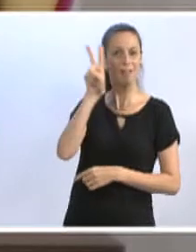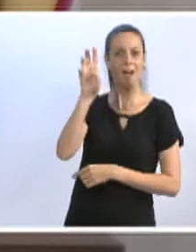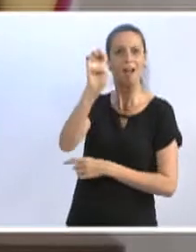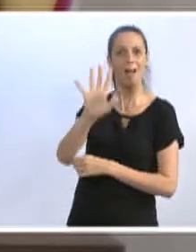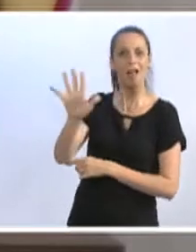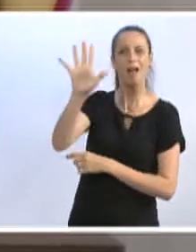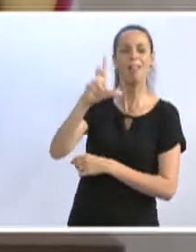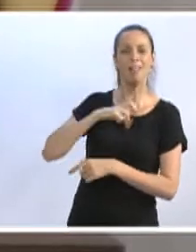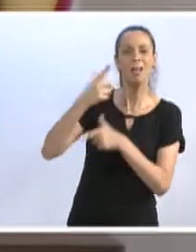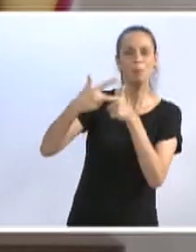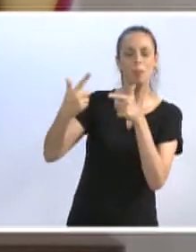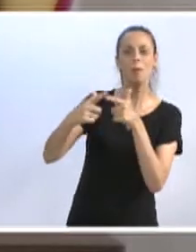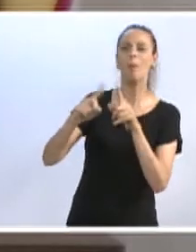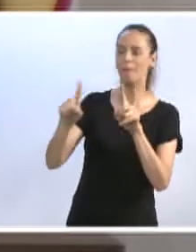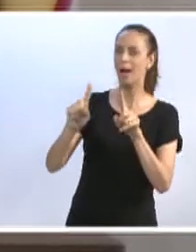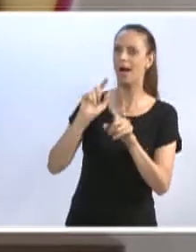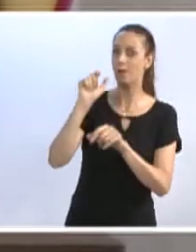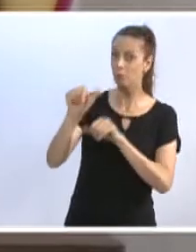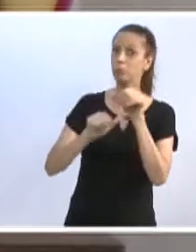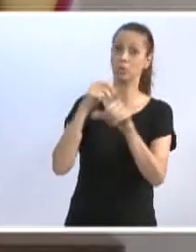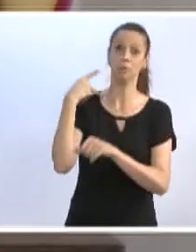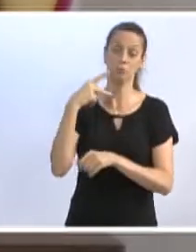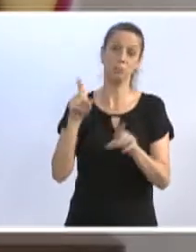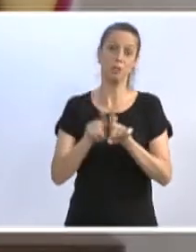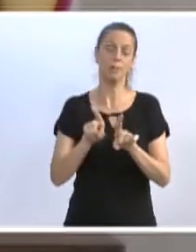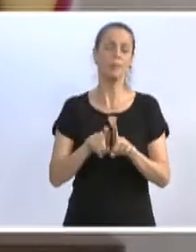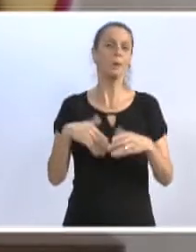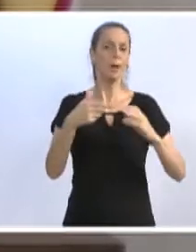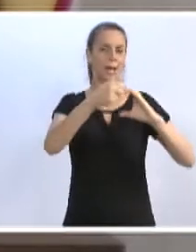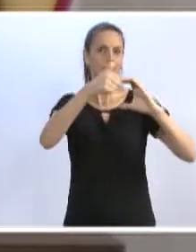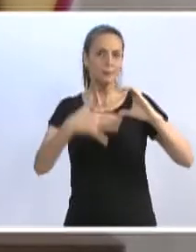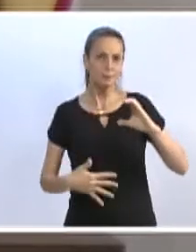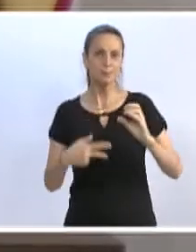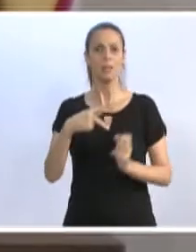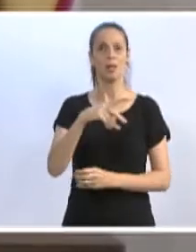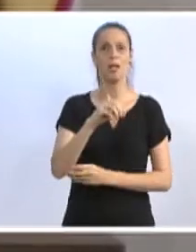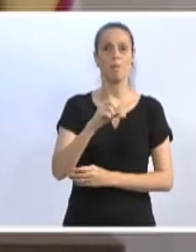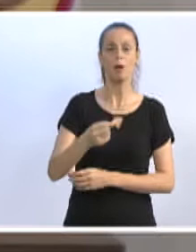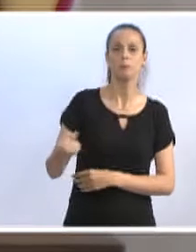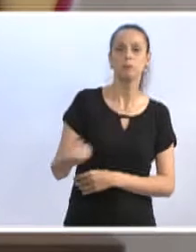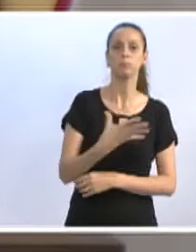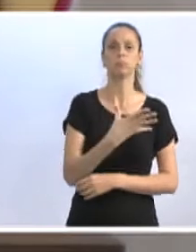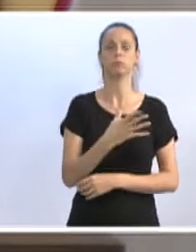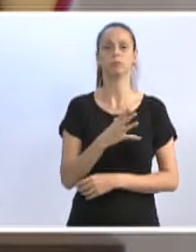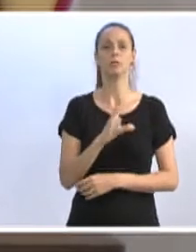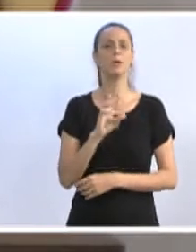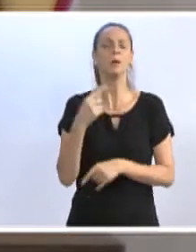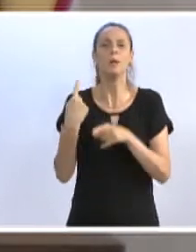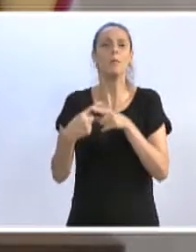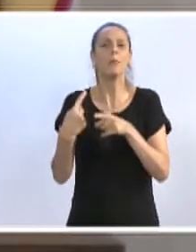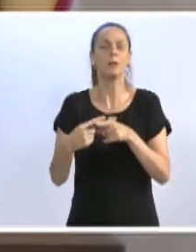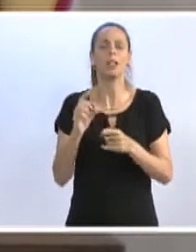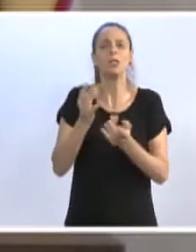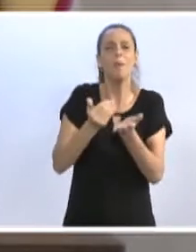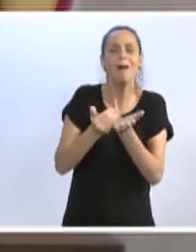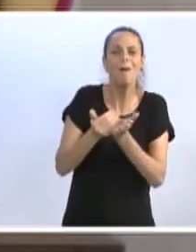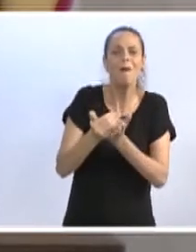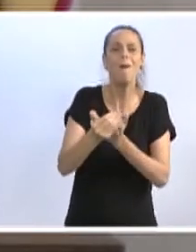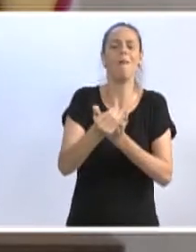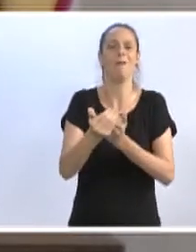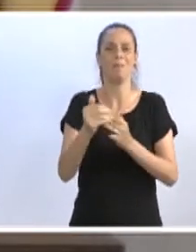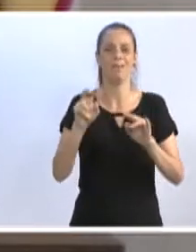alguns problemas. Quais são algumas características da pós-modernidade? Eu só faço isso justamente para introduzir o